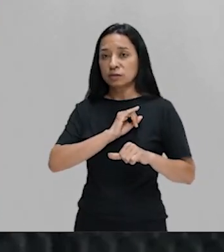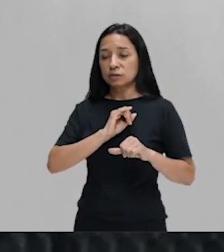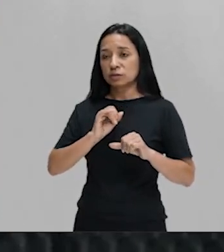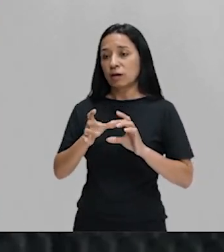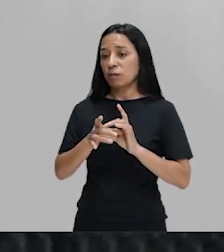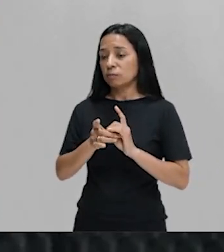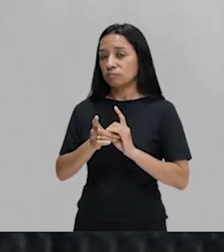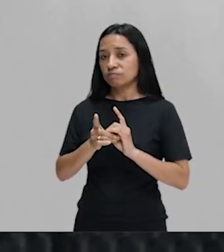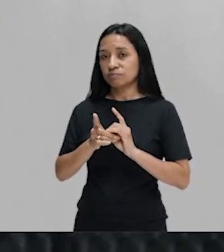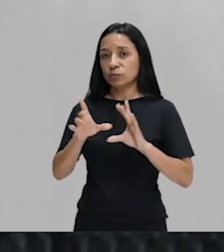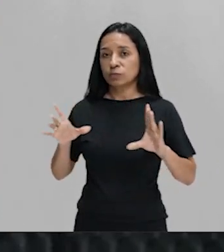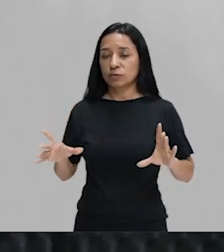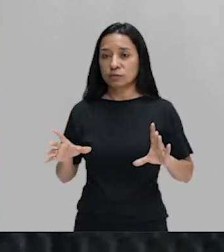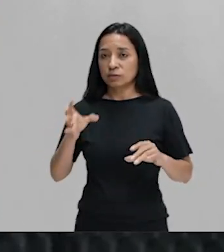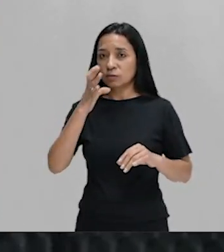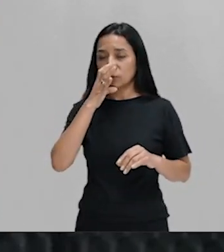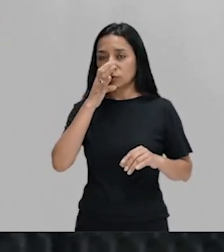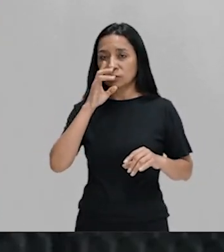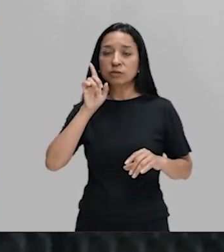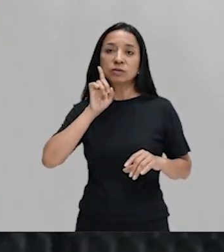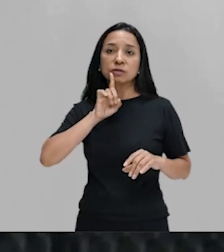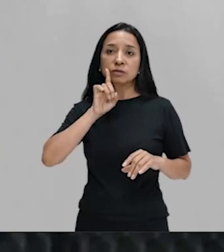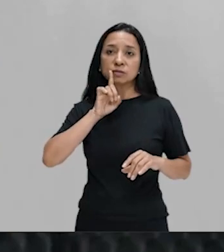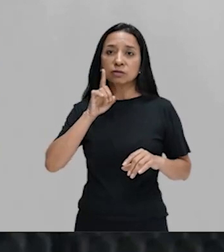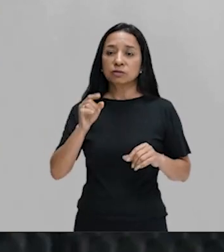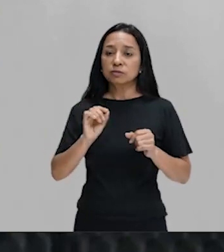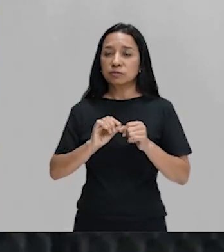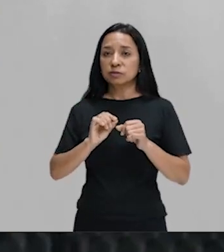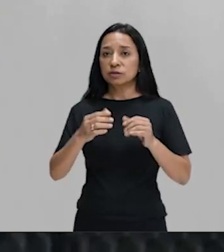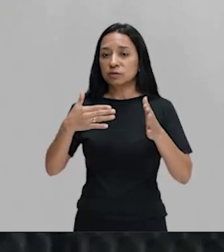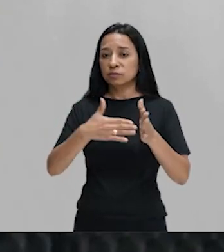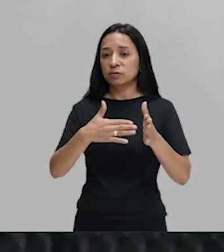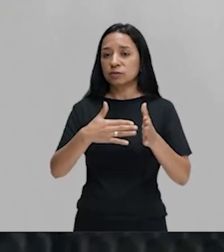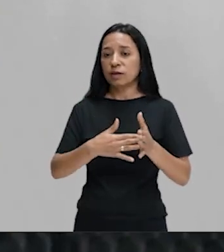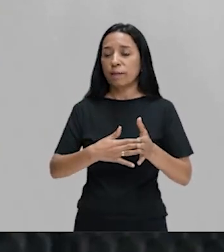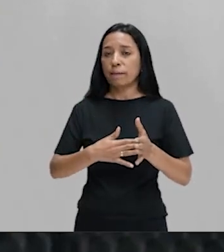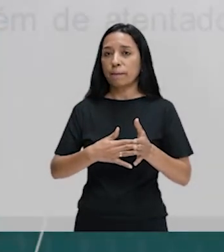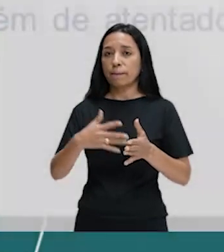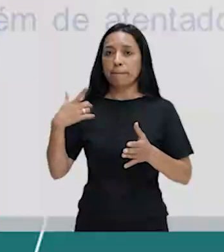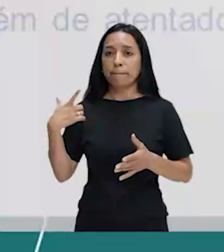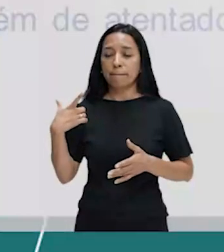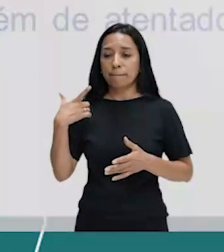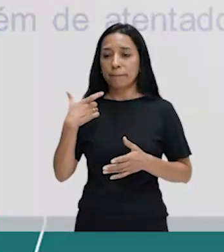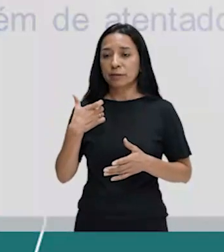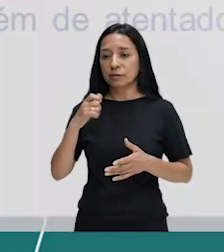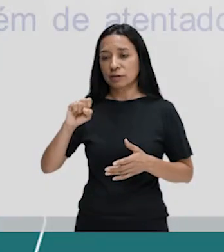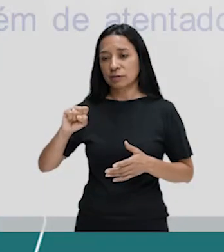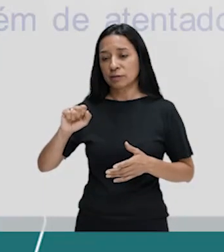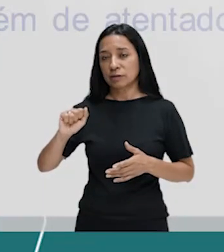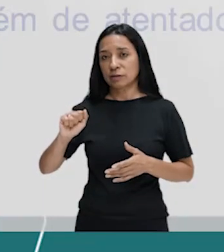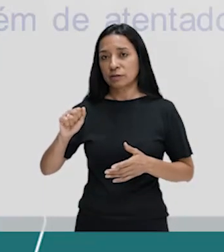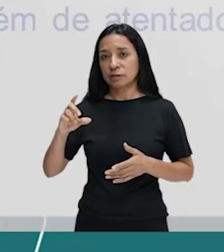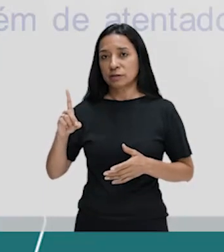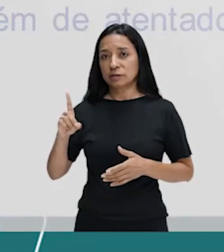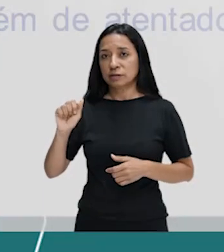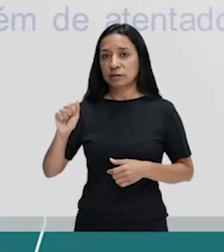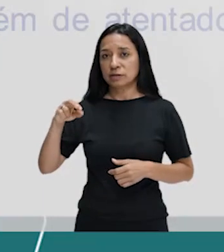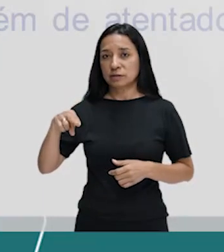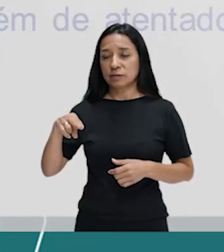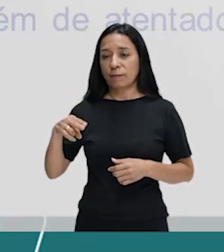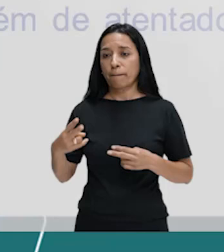E observe que os Estados Unidos fizeram isso até assassinar Saddam. Saddam foi